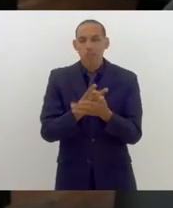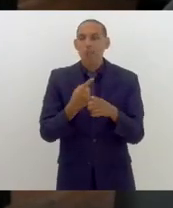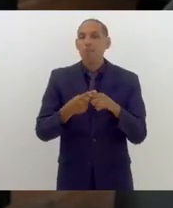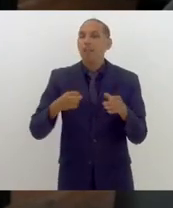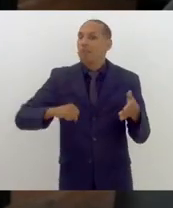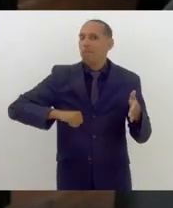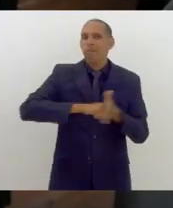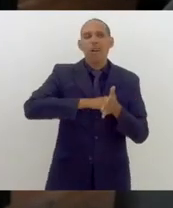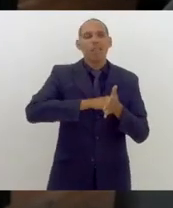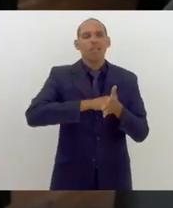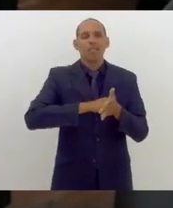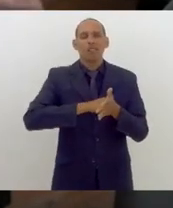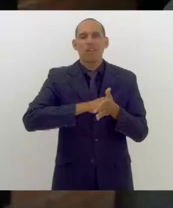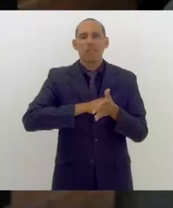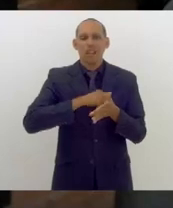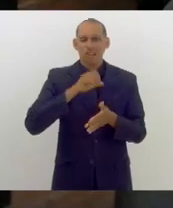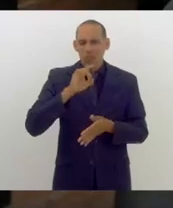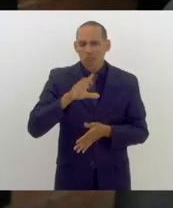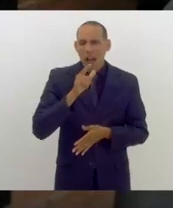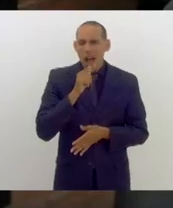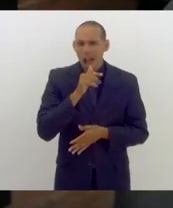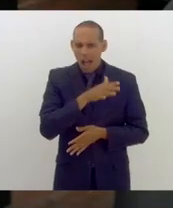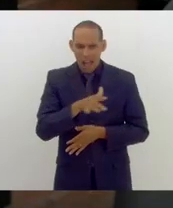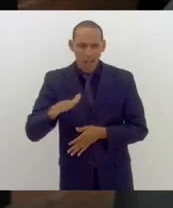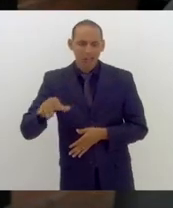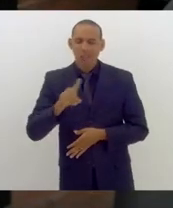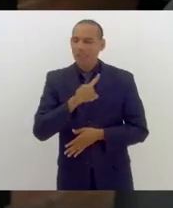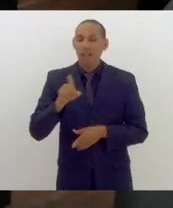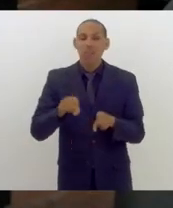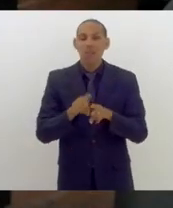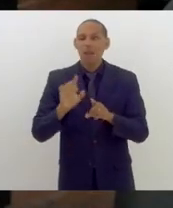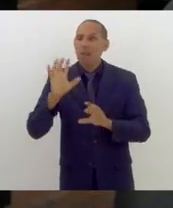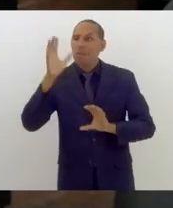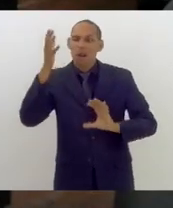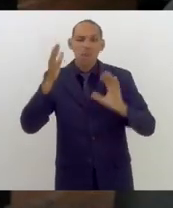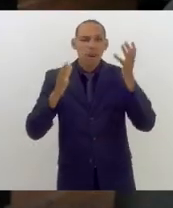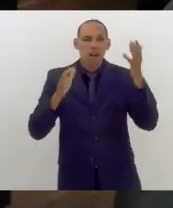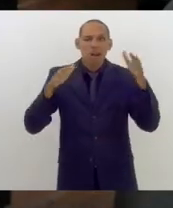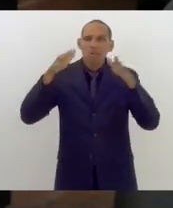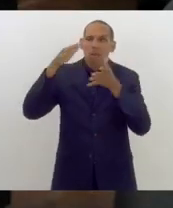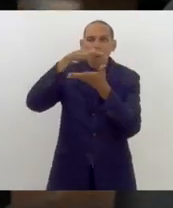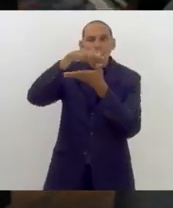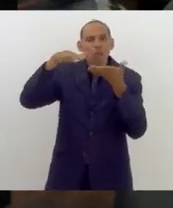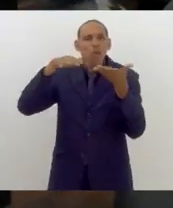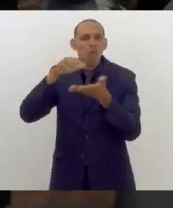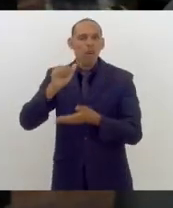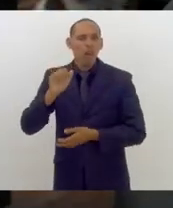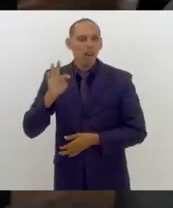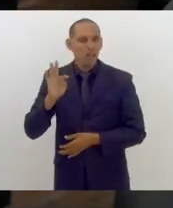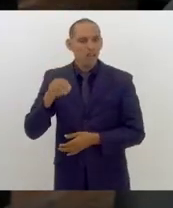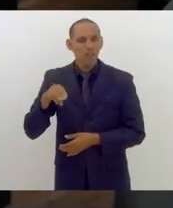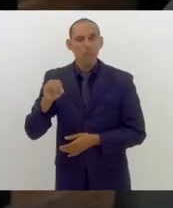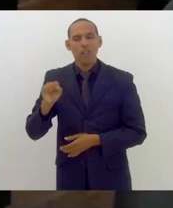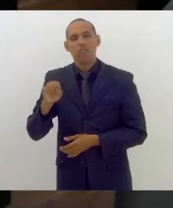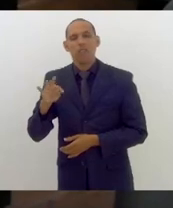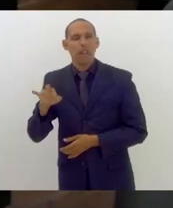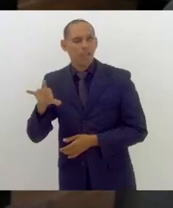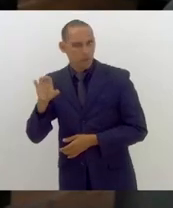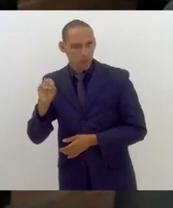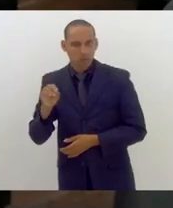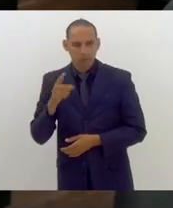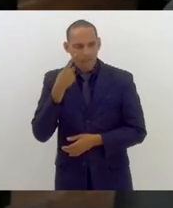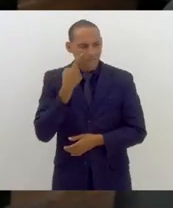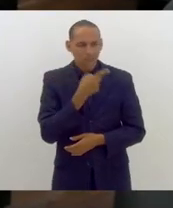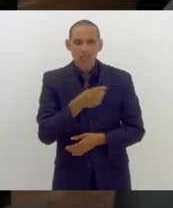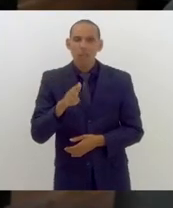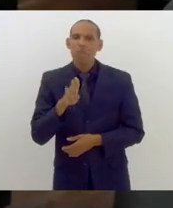impactos passam da linha da água e tem os impactos atmosféricos Então como que o a gente não viu que a baía disspectiva já tem aquela